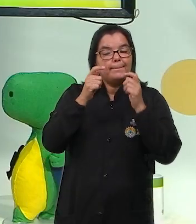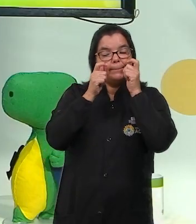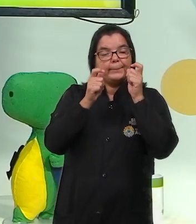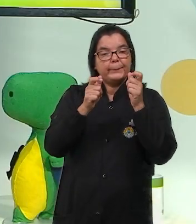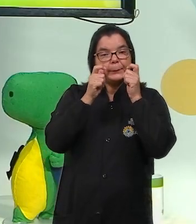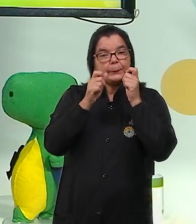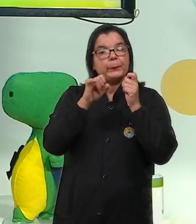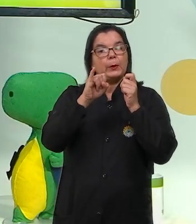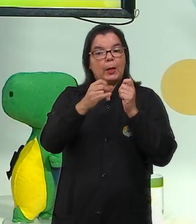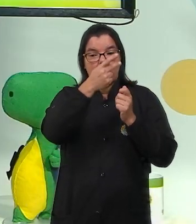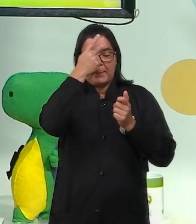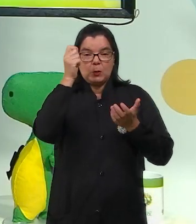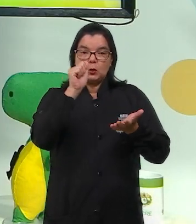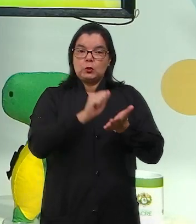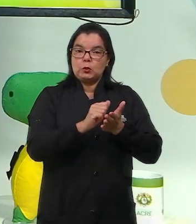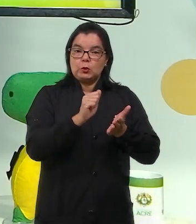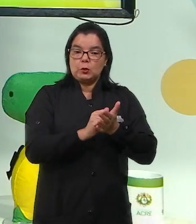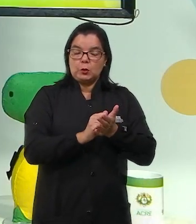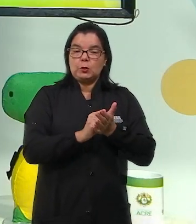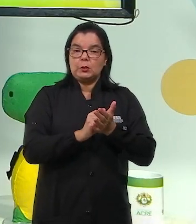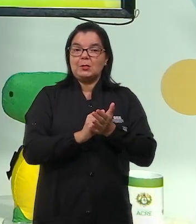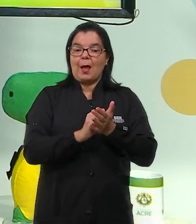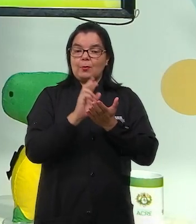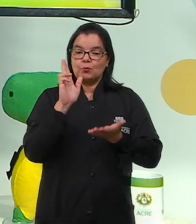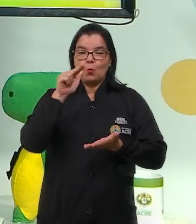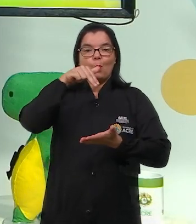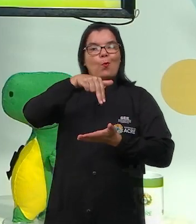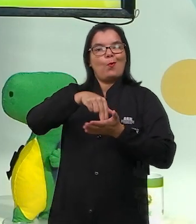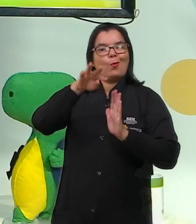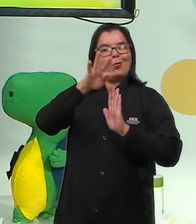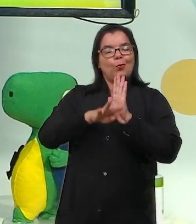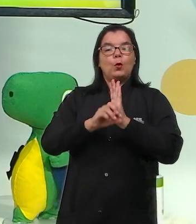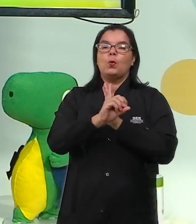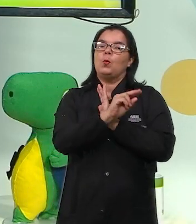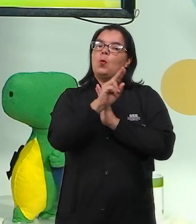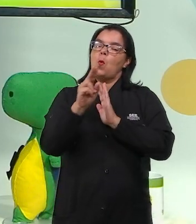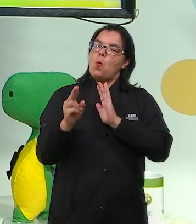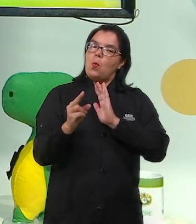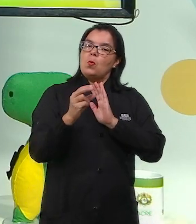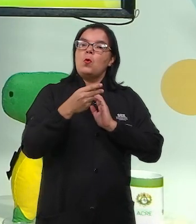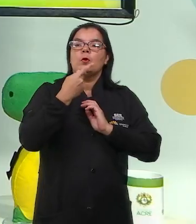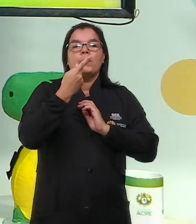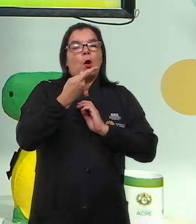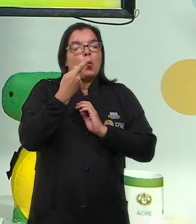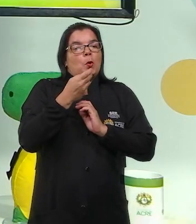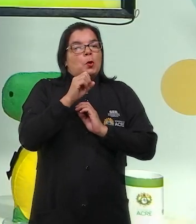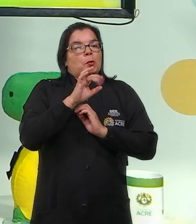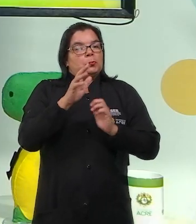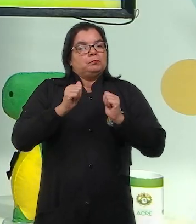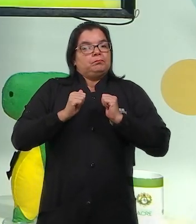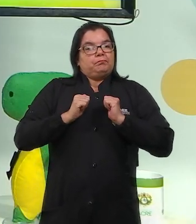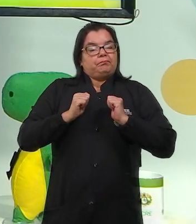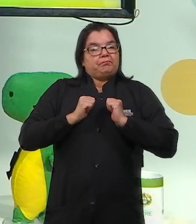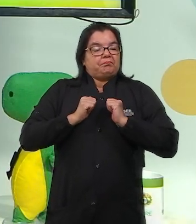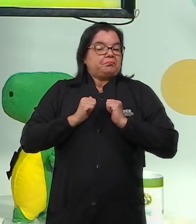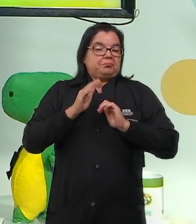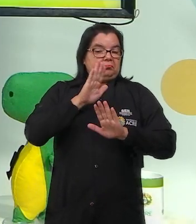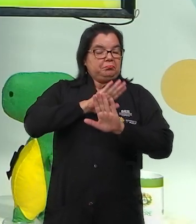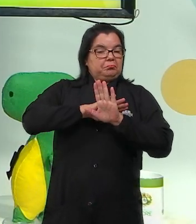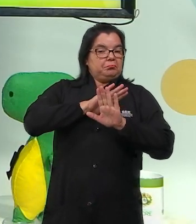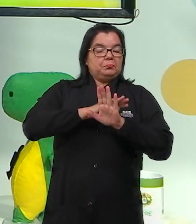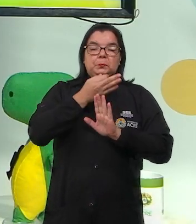atenção se o autor está se colocando no texto ou se ele está apenas falando ali de uma forma empírica, sem